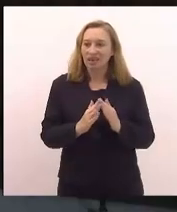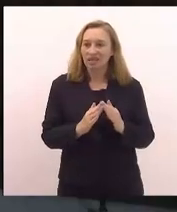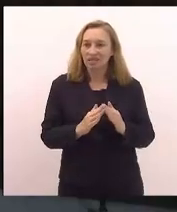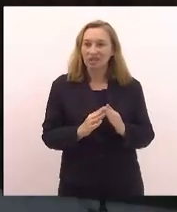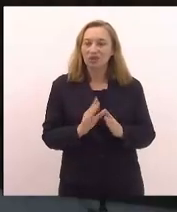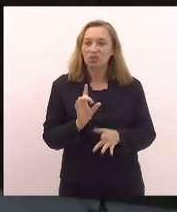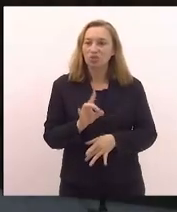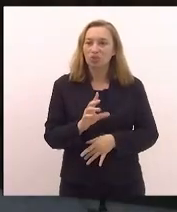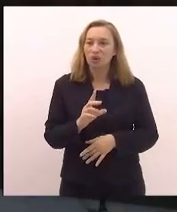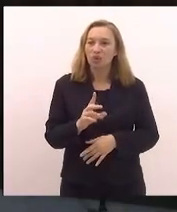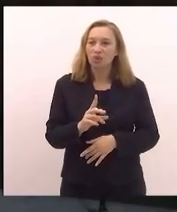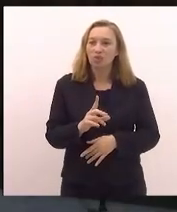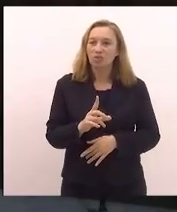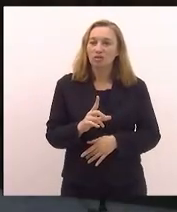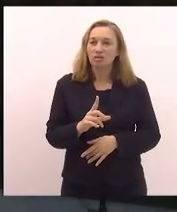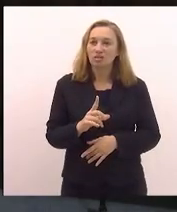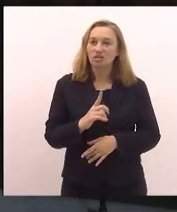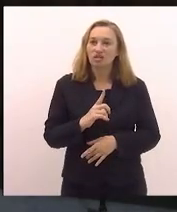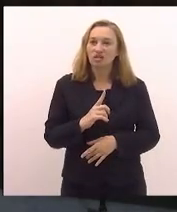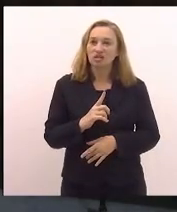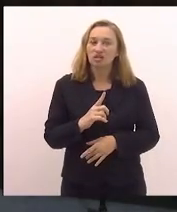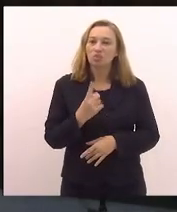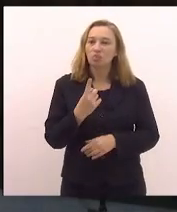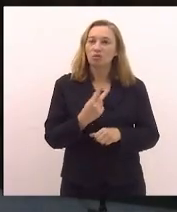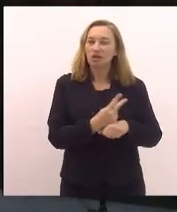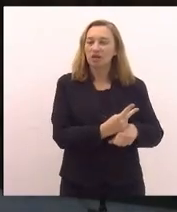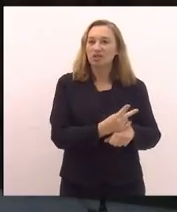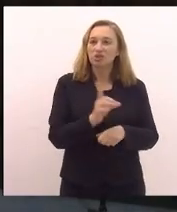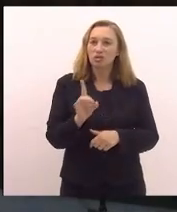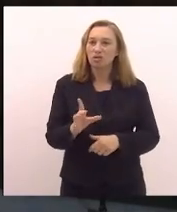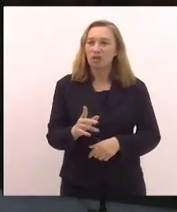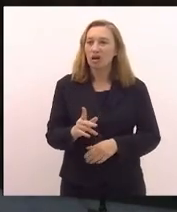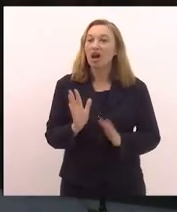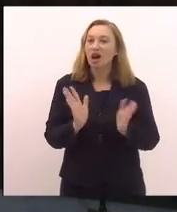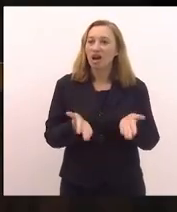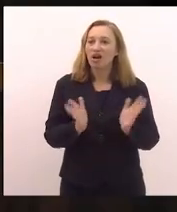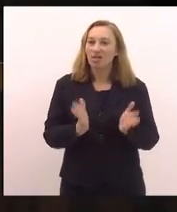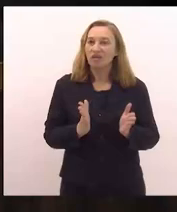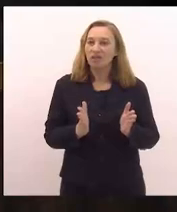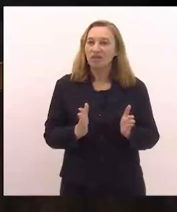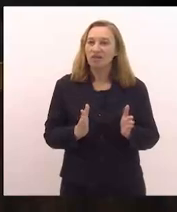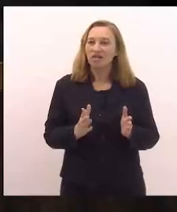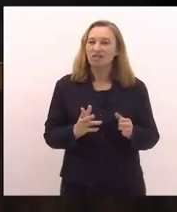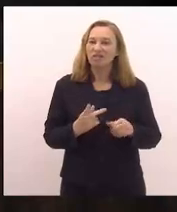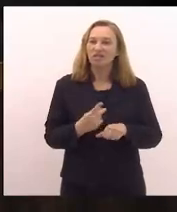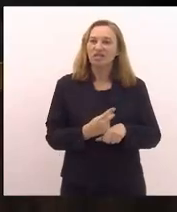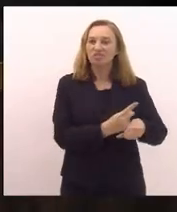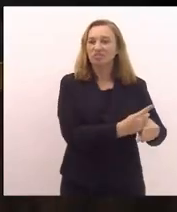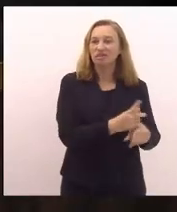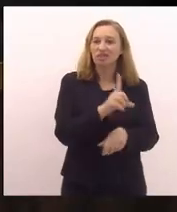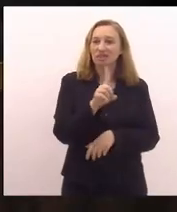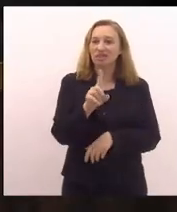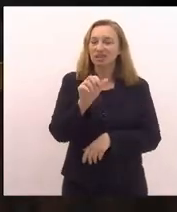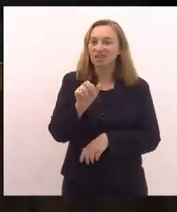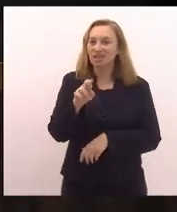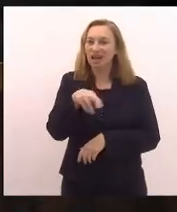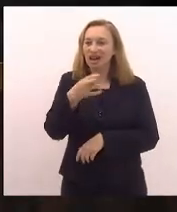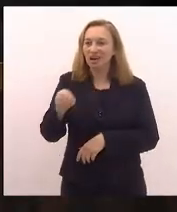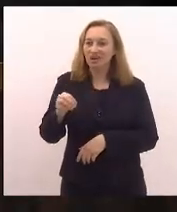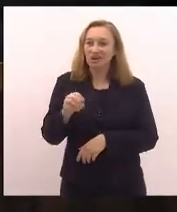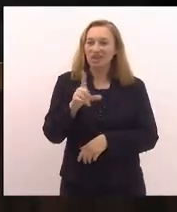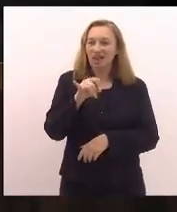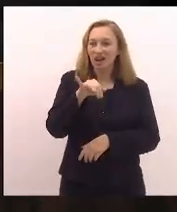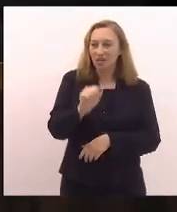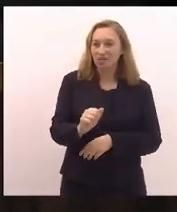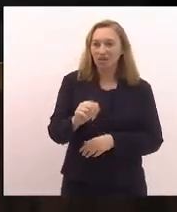só havia feito uma premiação de uma pessoa. Eu falei, agora eu vou fazer um dandarão. A Claudinha, que é